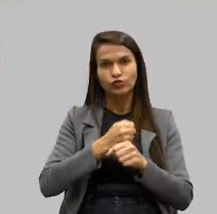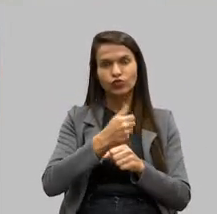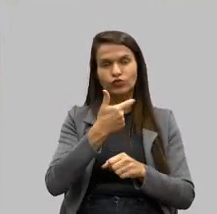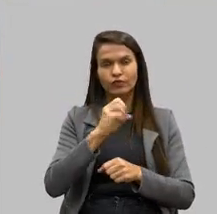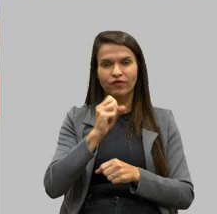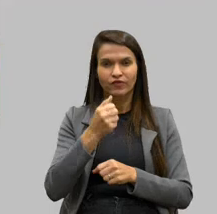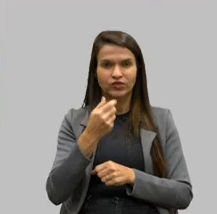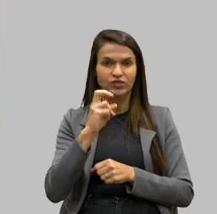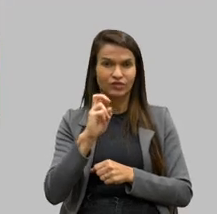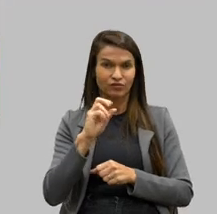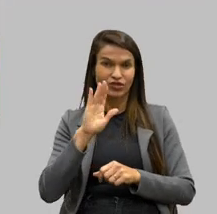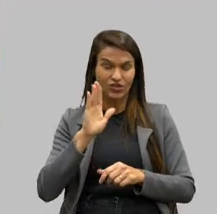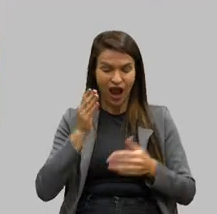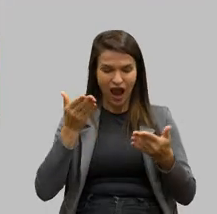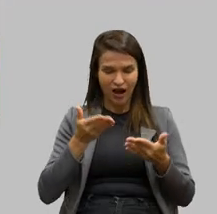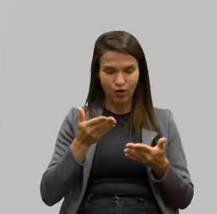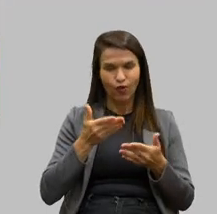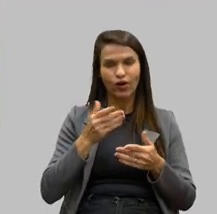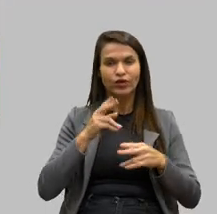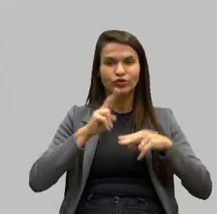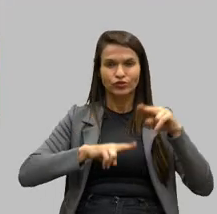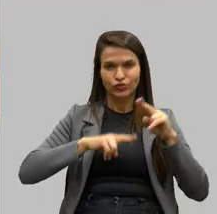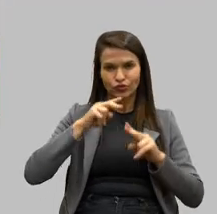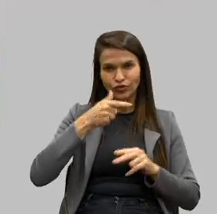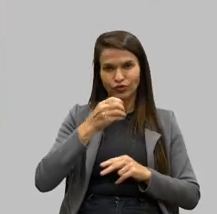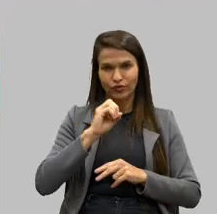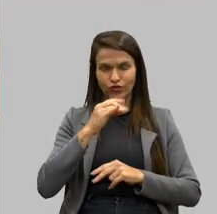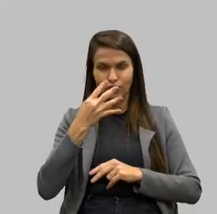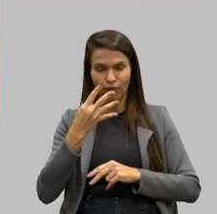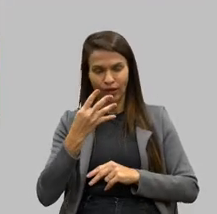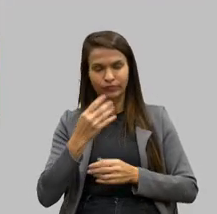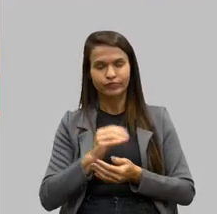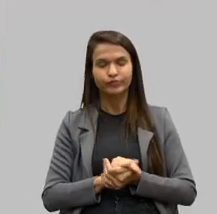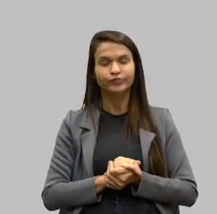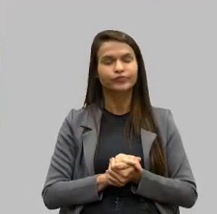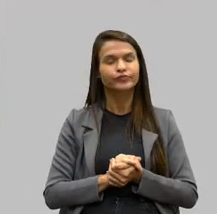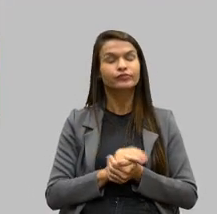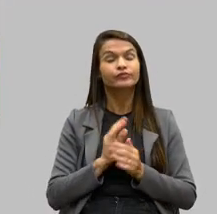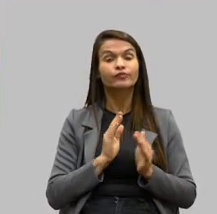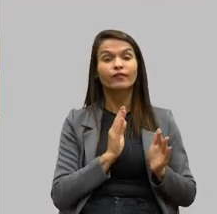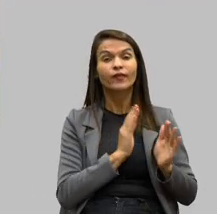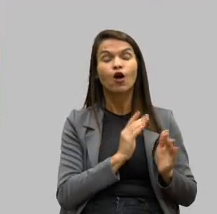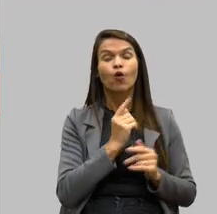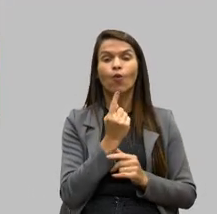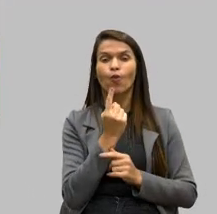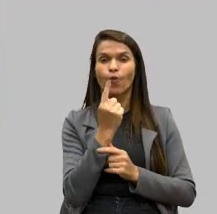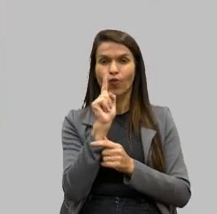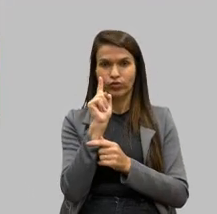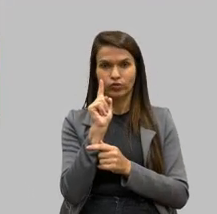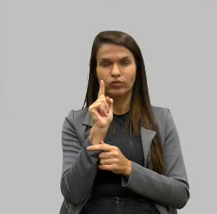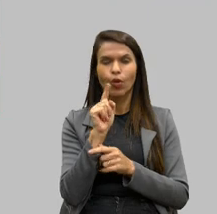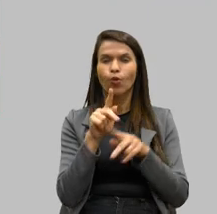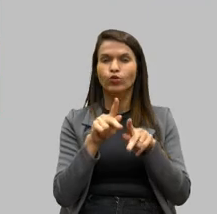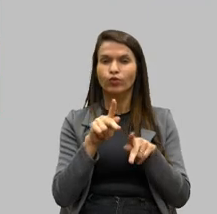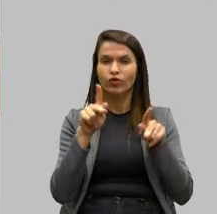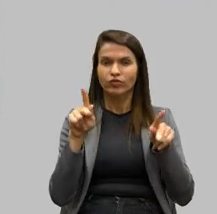2024. E um último ponto é a questão dos docentes da UENG.